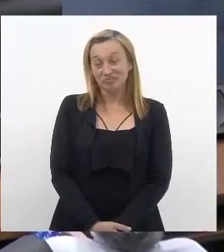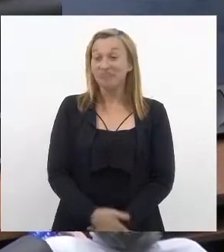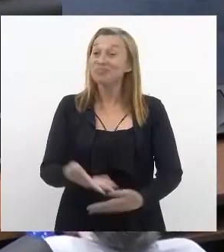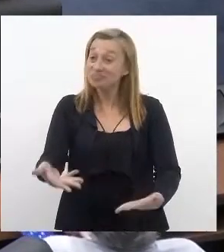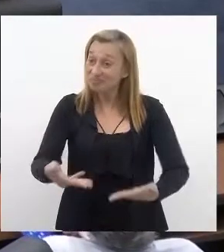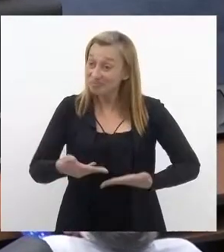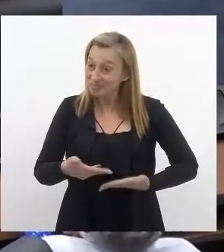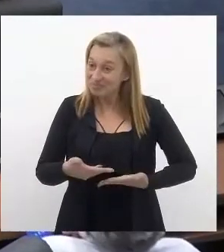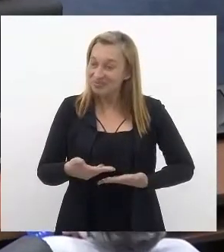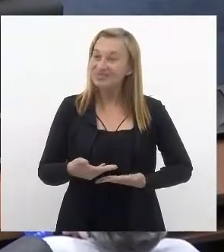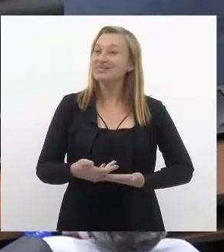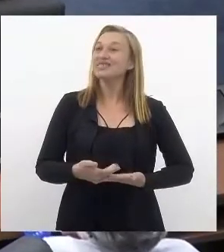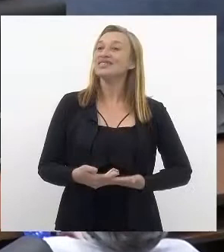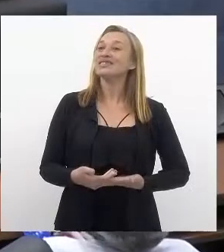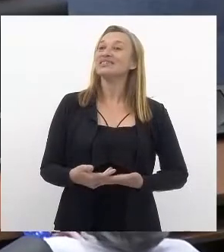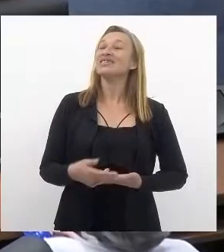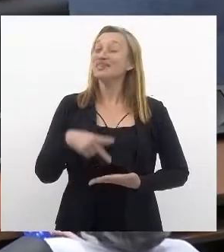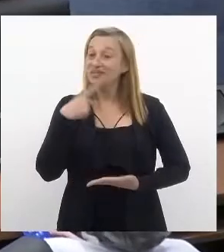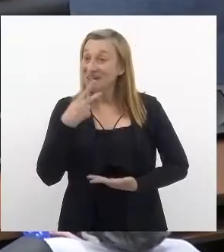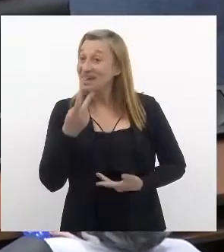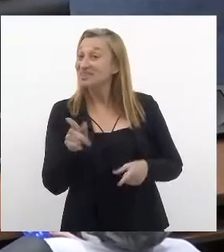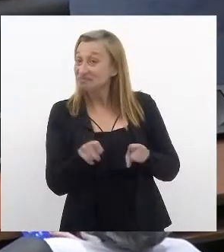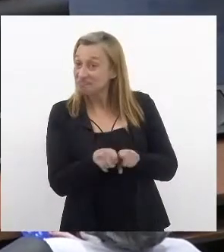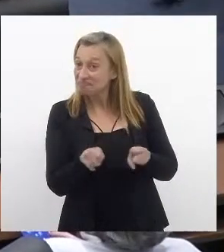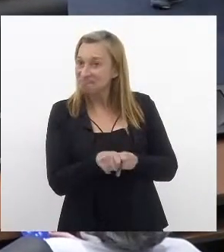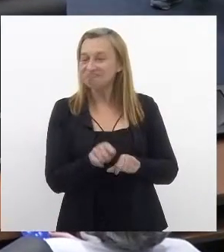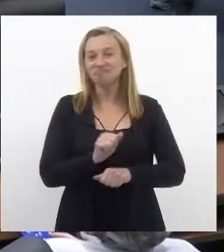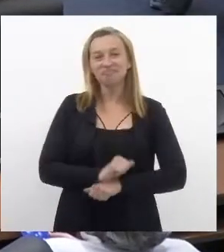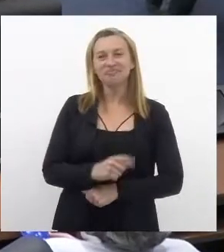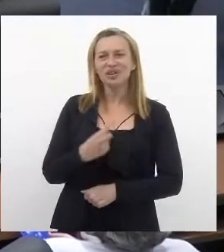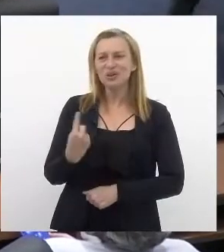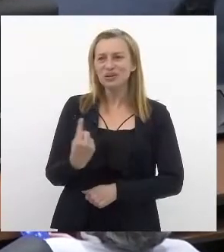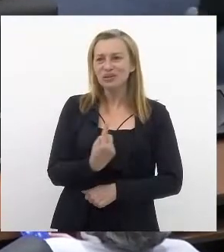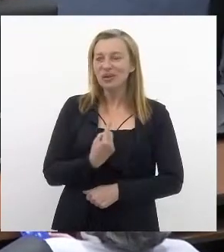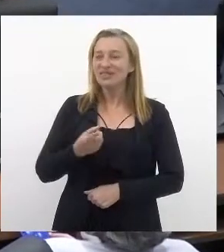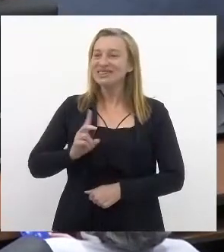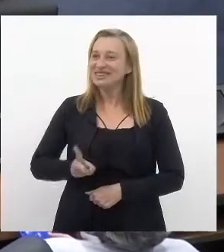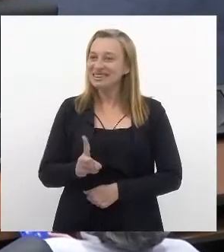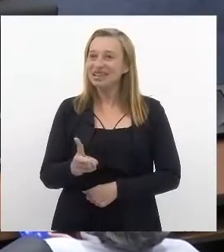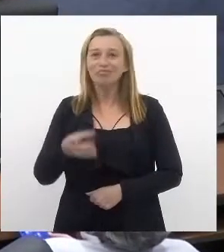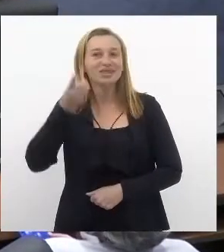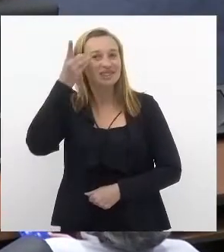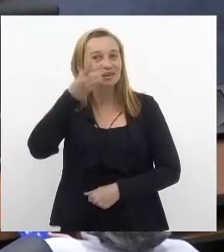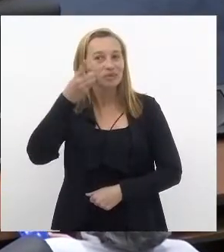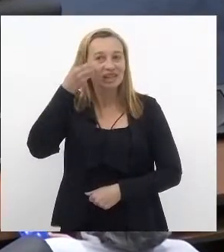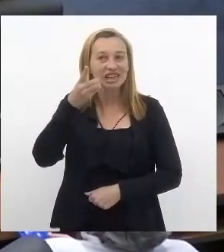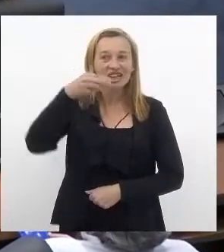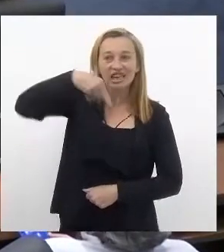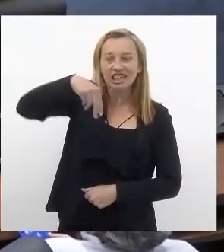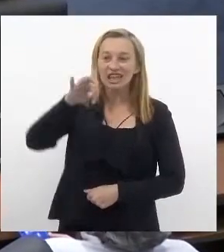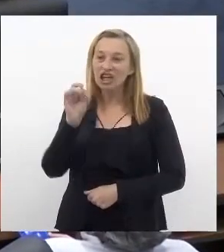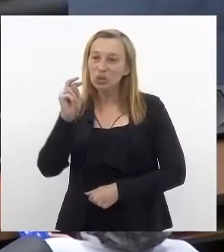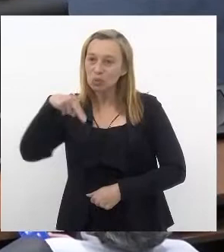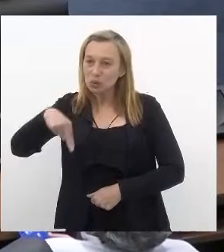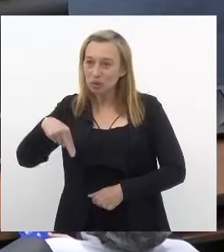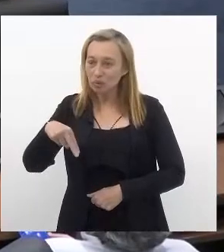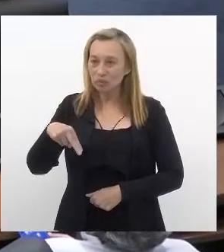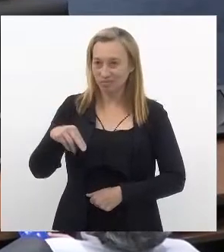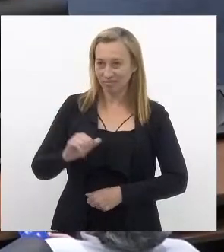Convidar para fazer a sua saudação o nosso sempre deputado Newton Salomão.